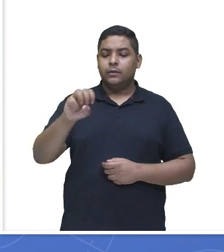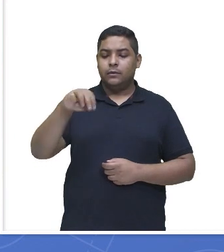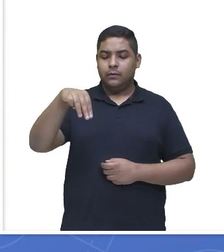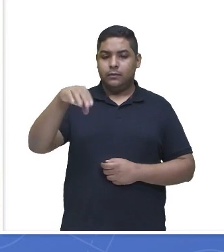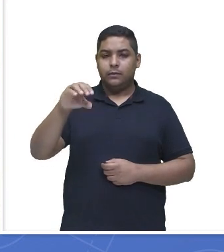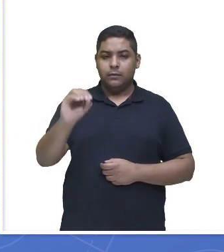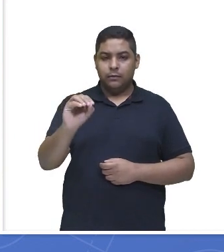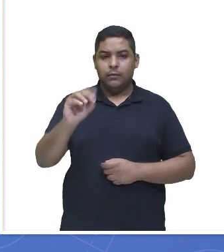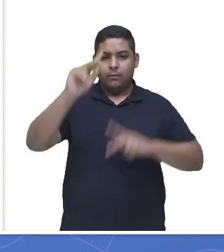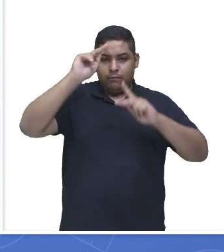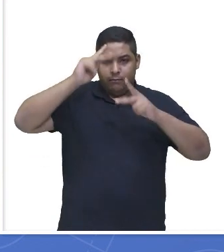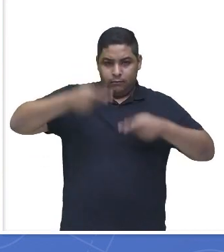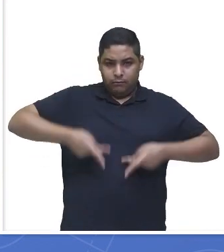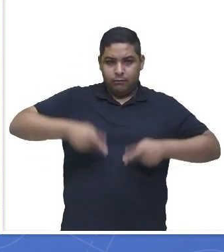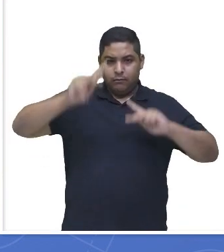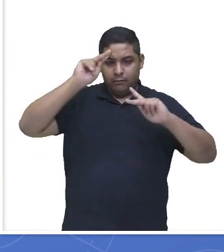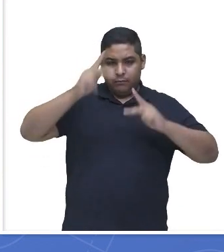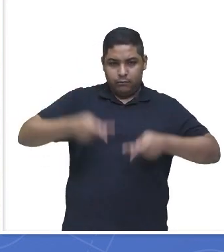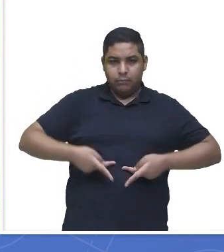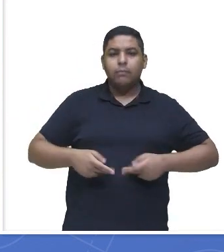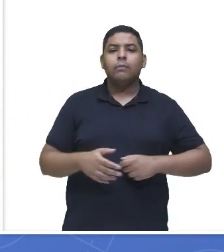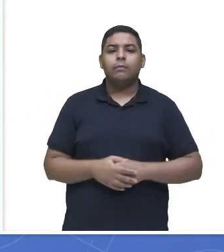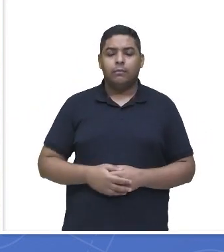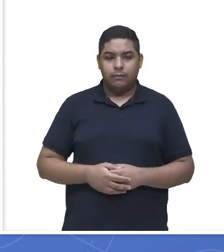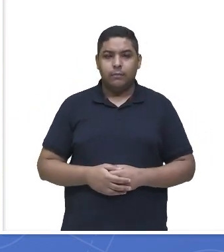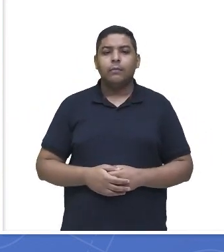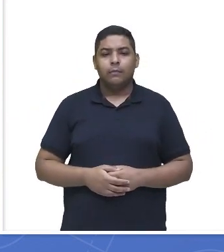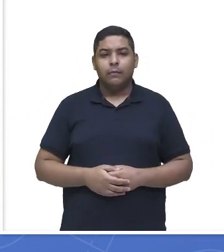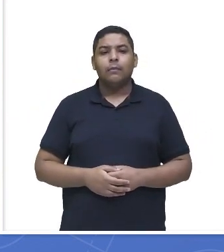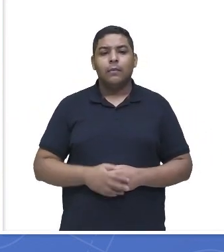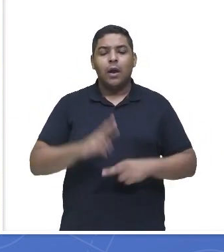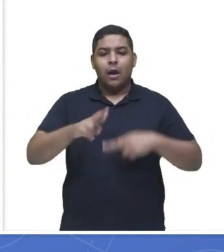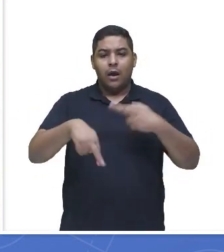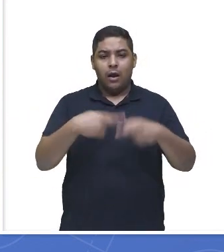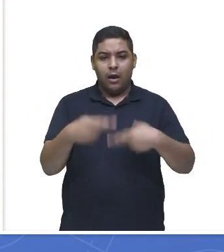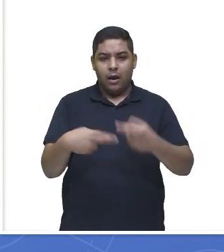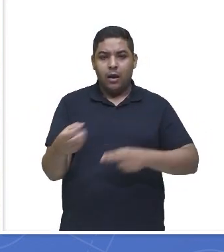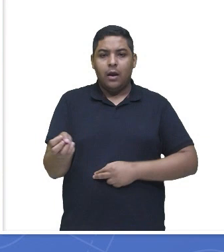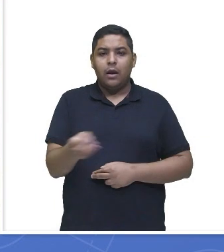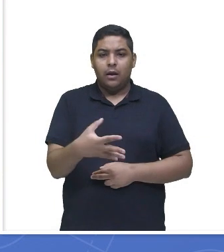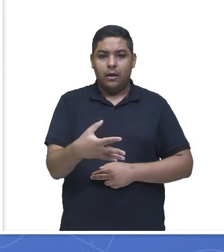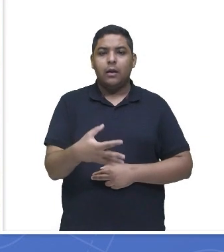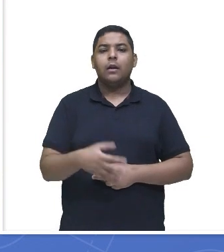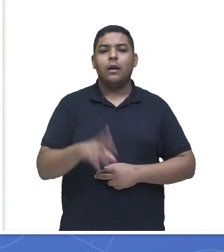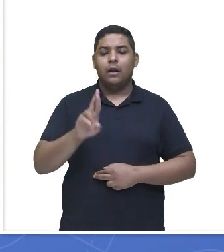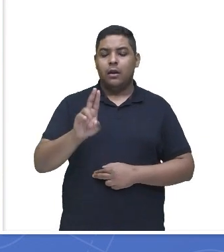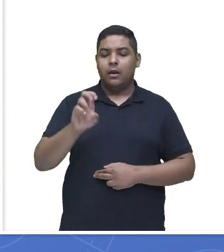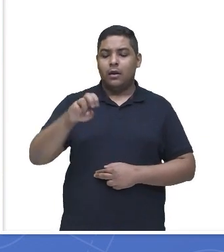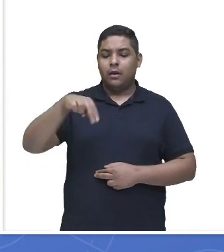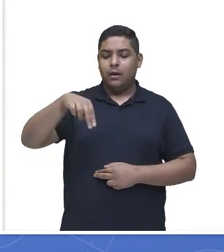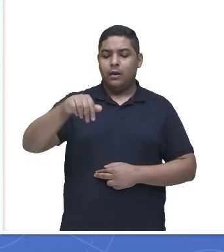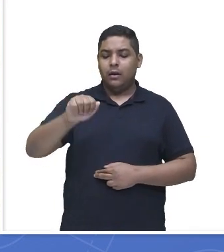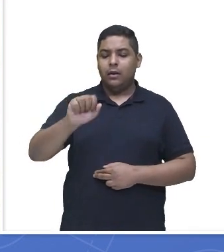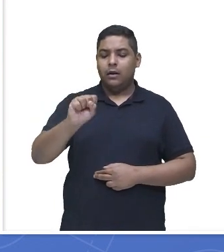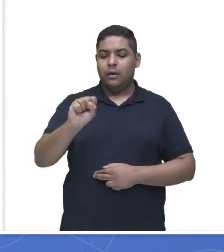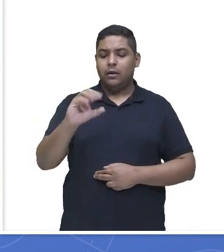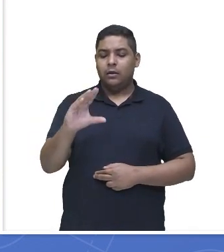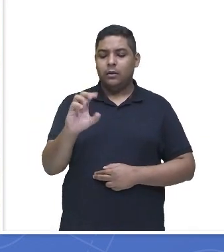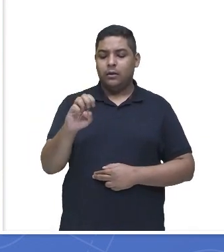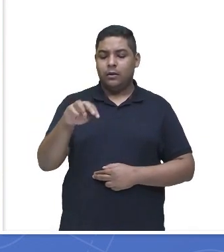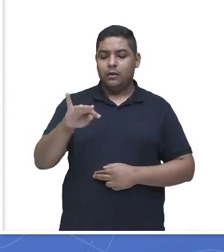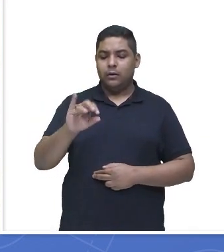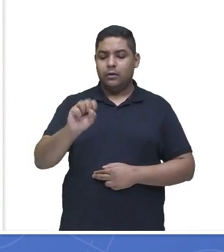renascentista, não já? Perfeito. Professores de história já devem ter falado bastante para vocês sobre isso daí, tá? O